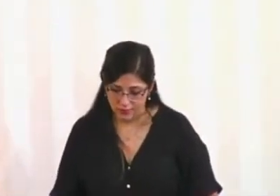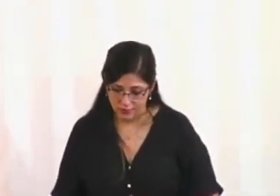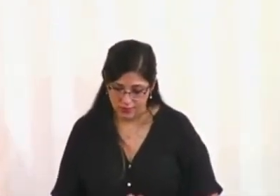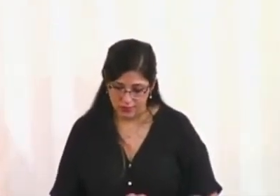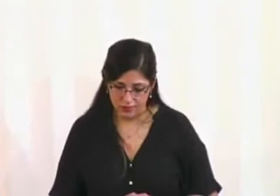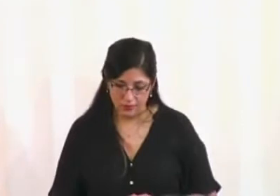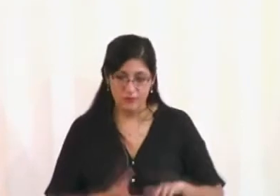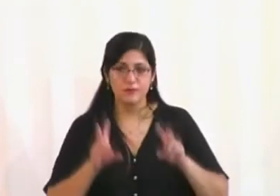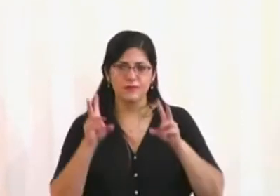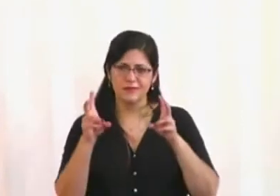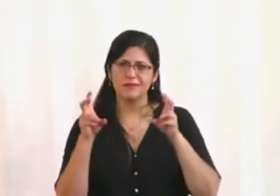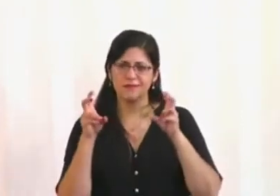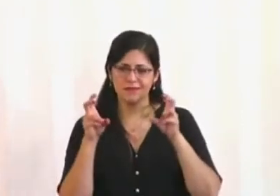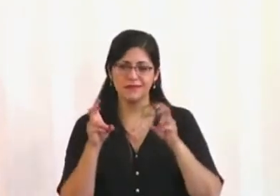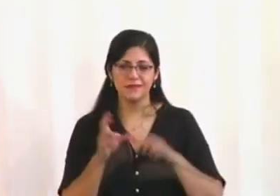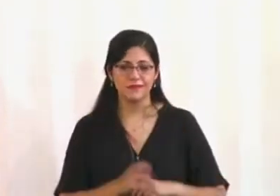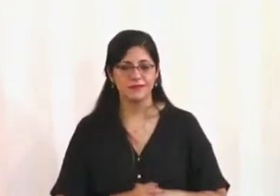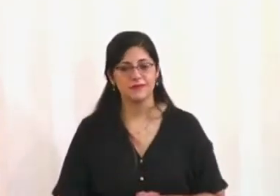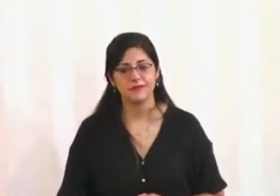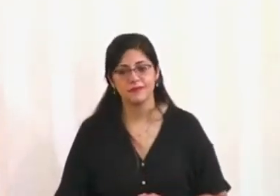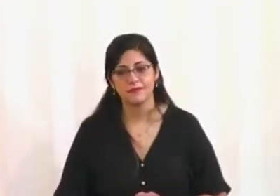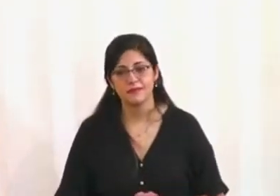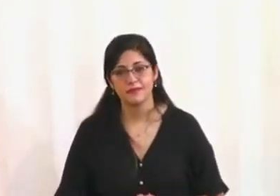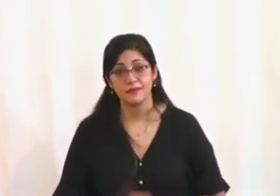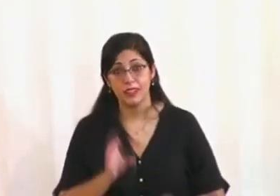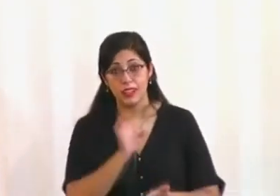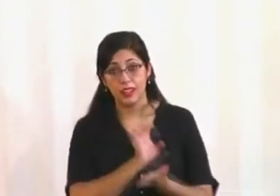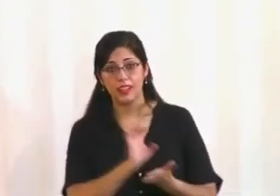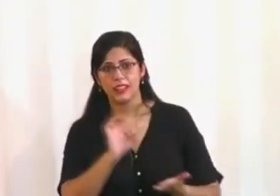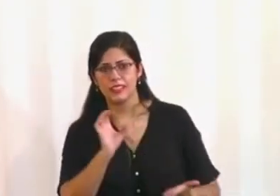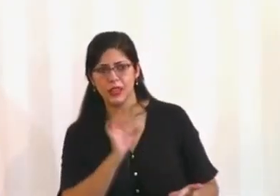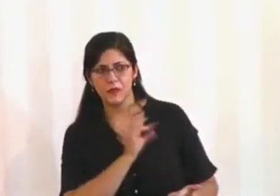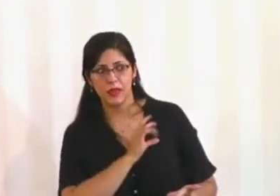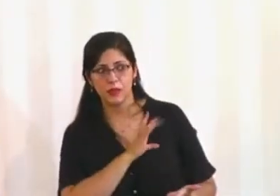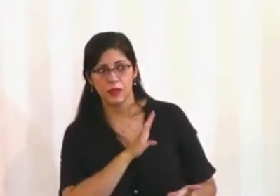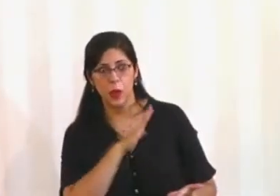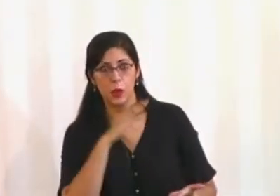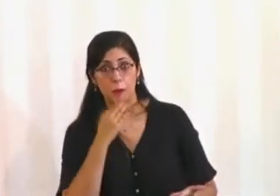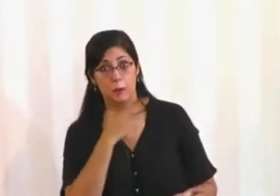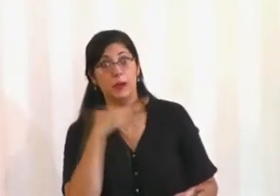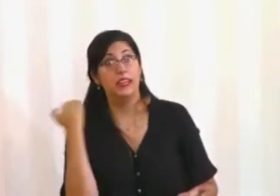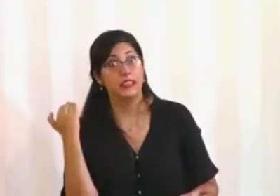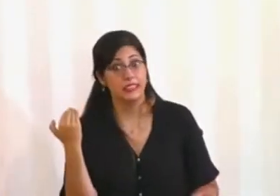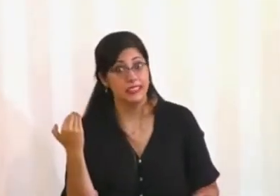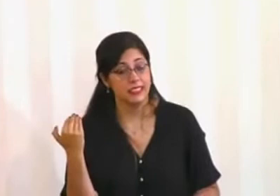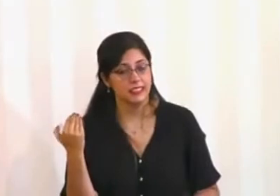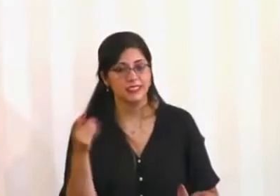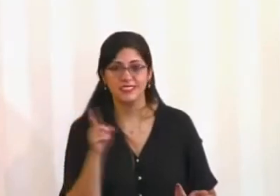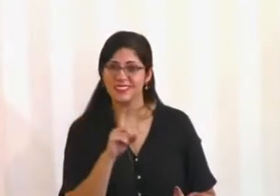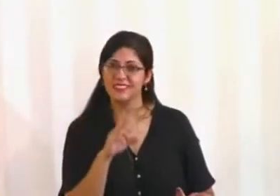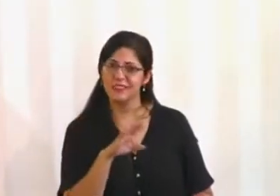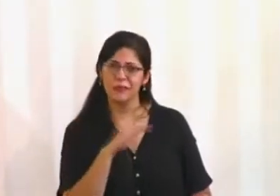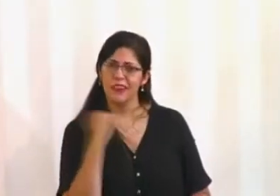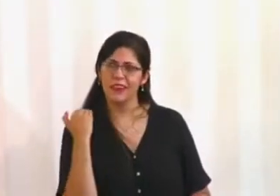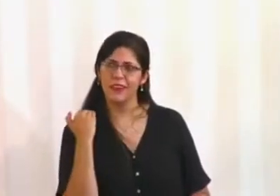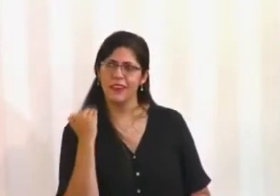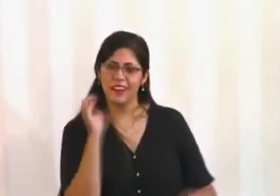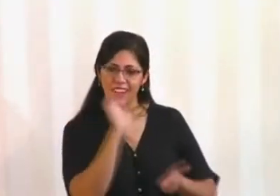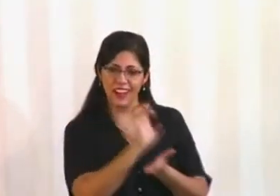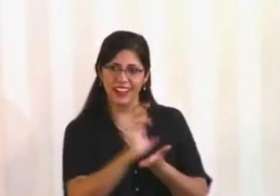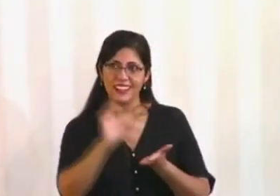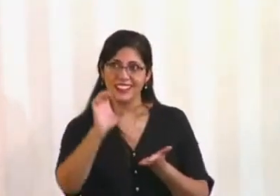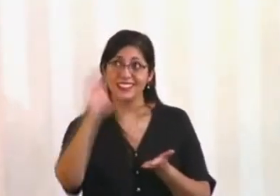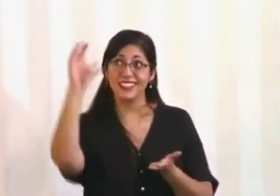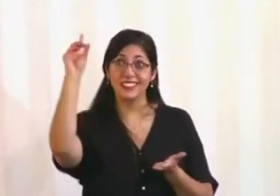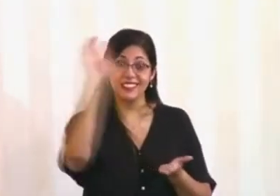Interessante, você conhece o final da história de Elias? O homem que tinha medo da morte não morreu. Você